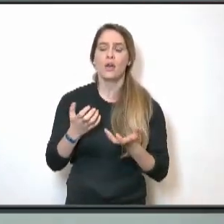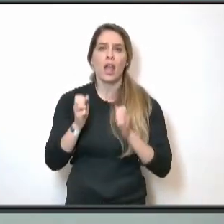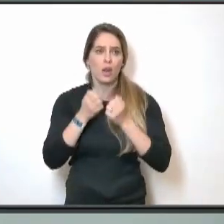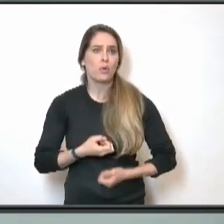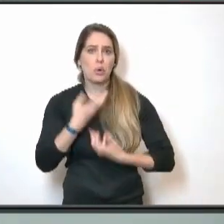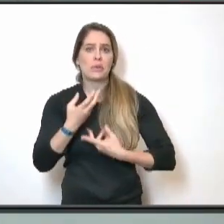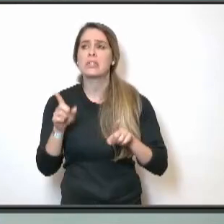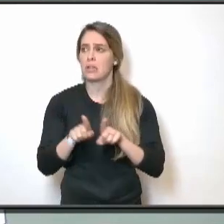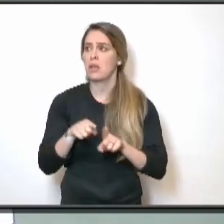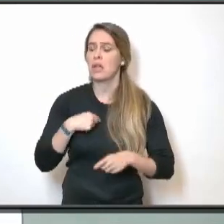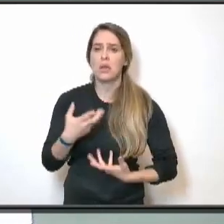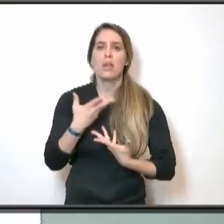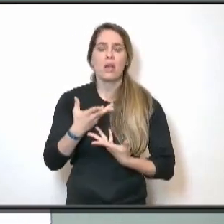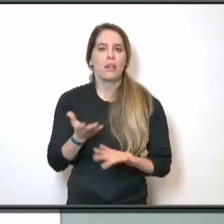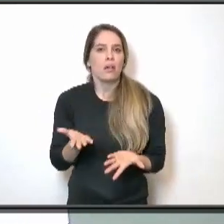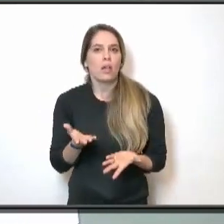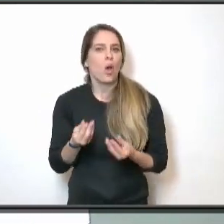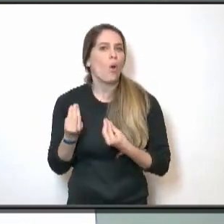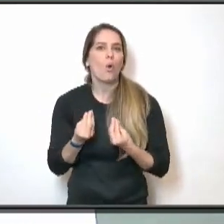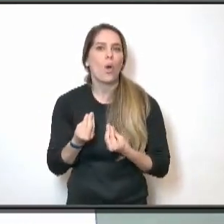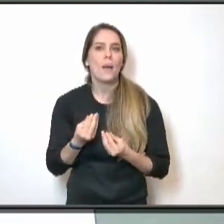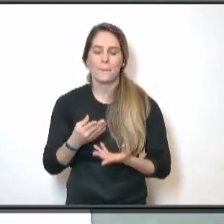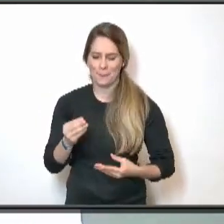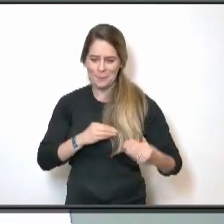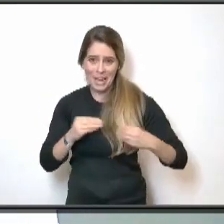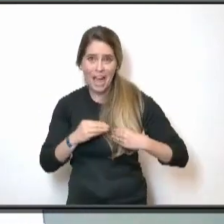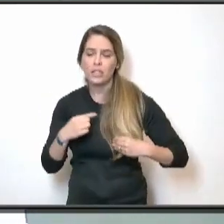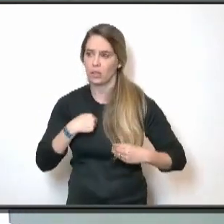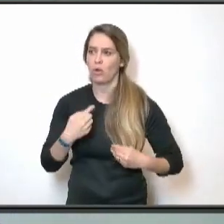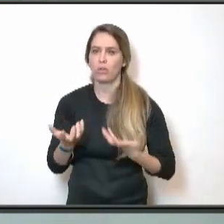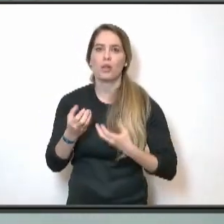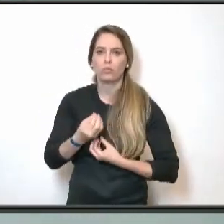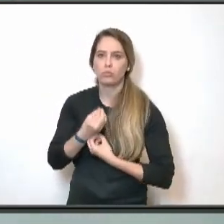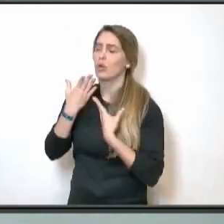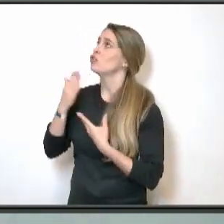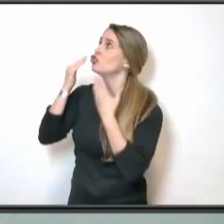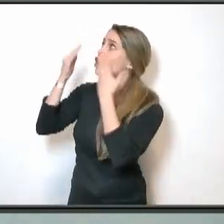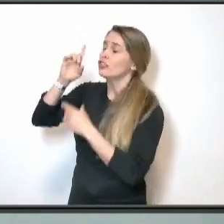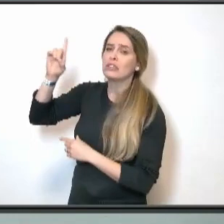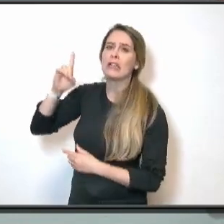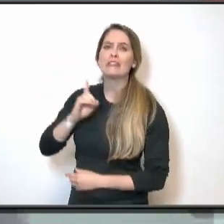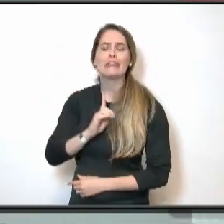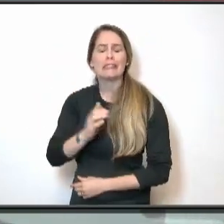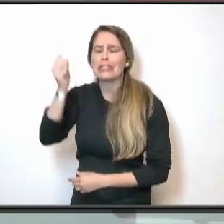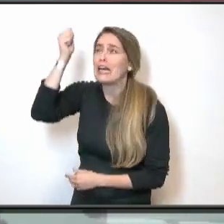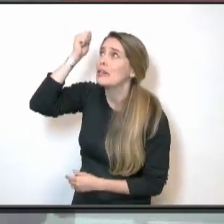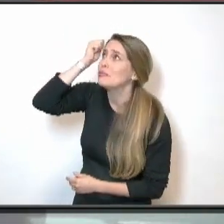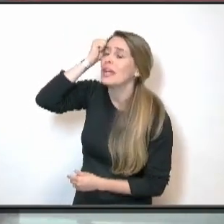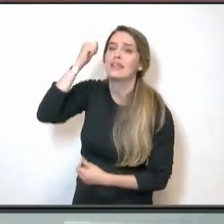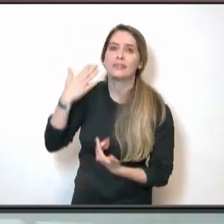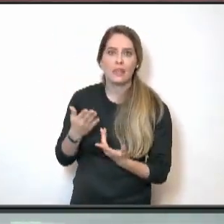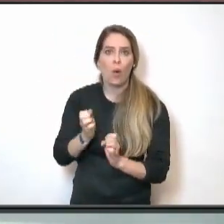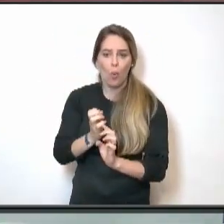confessar pecados e a quebrantar o coração diante do Senhor. E aquela fila, ao invés dela diminuir,